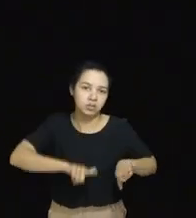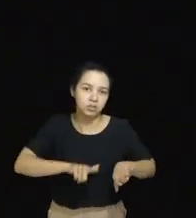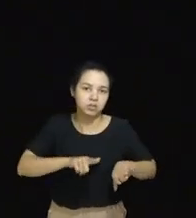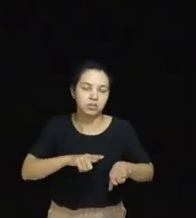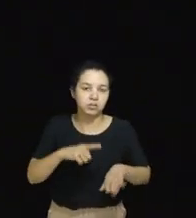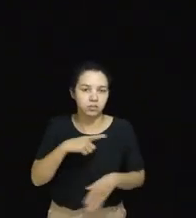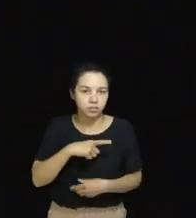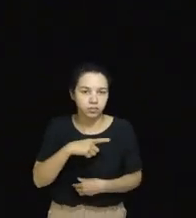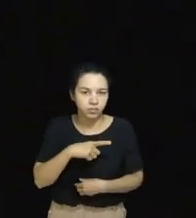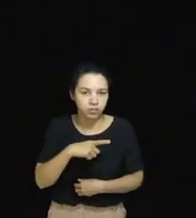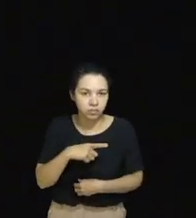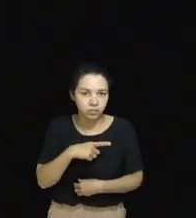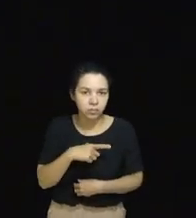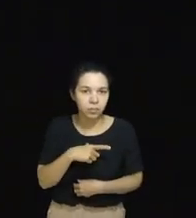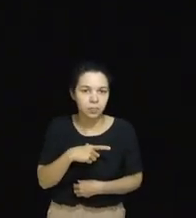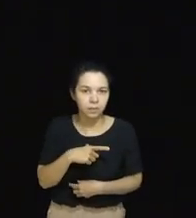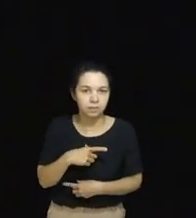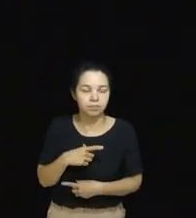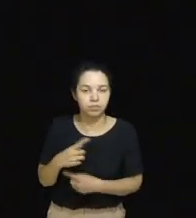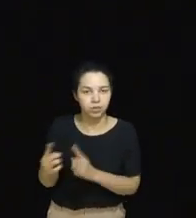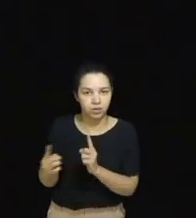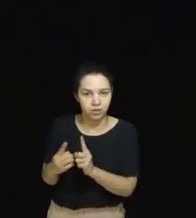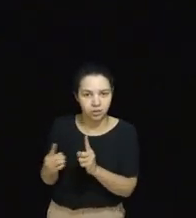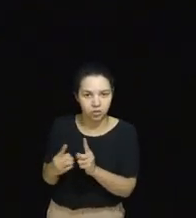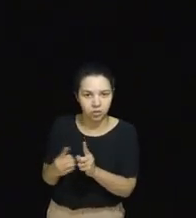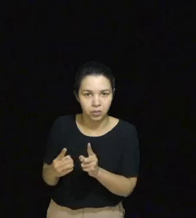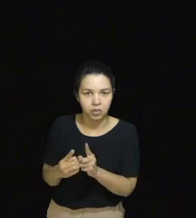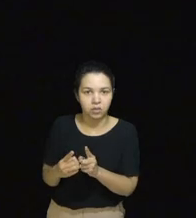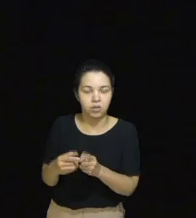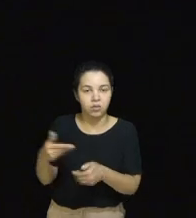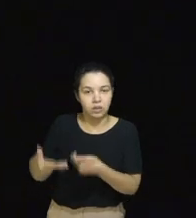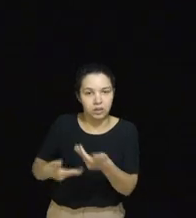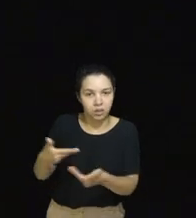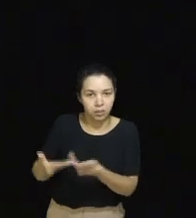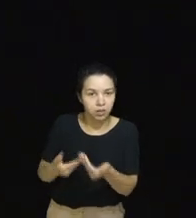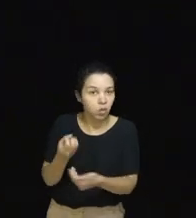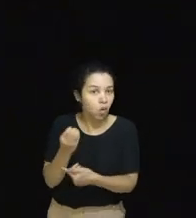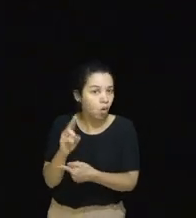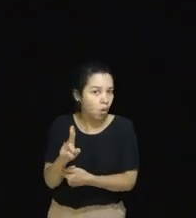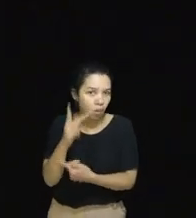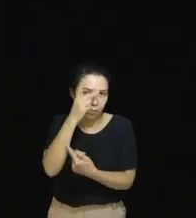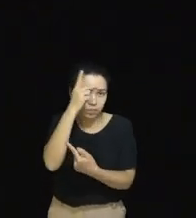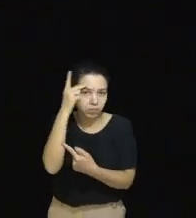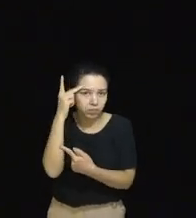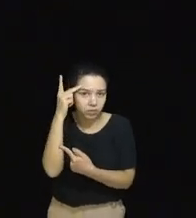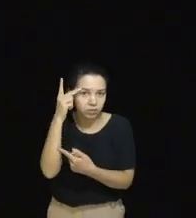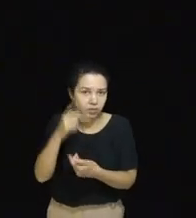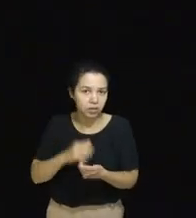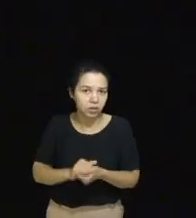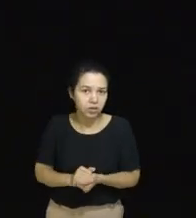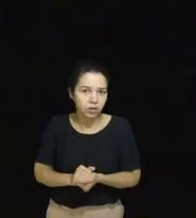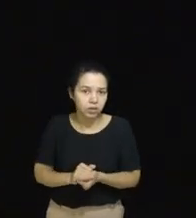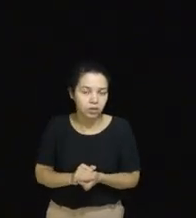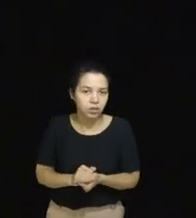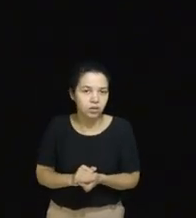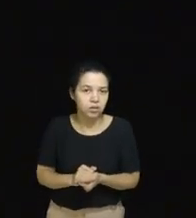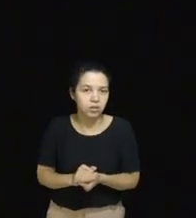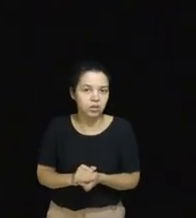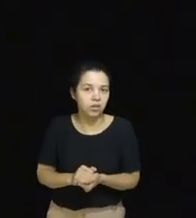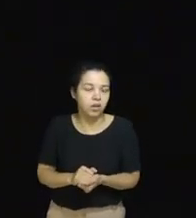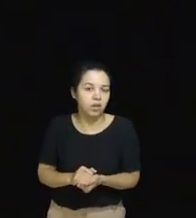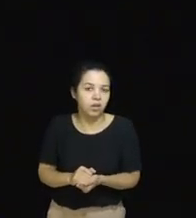uma condição de atendimento, condição de tratamento, ou são pessoas que têm um nível de altas habilidades, ou um